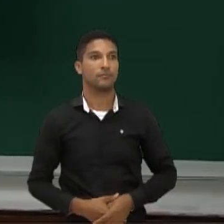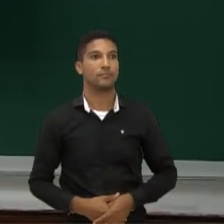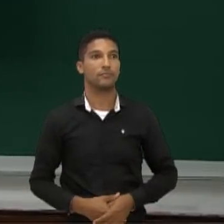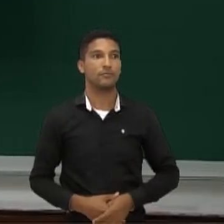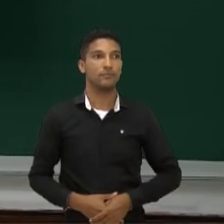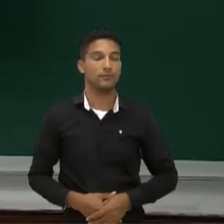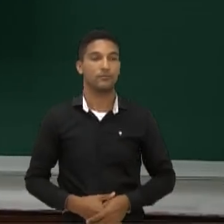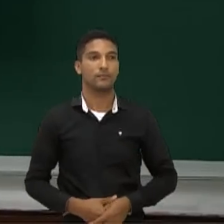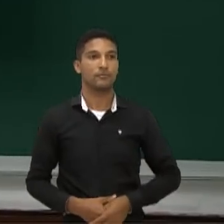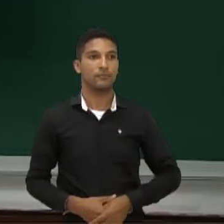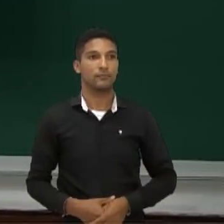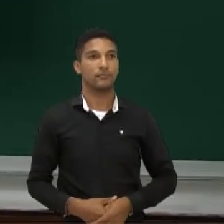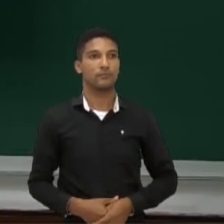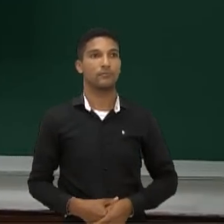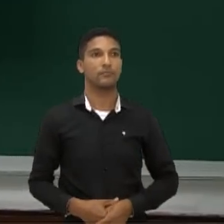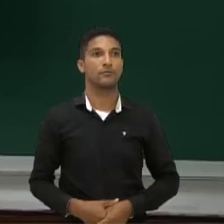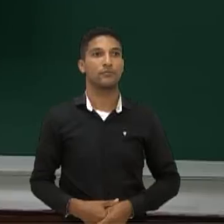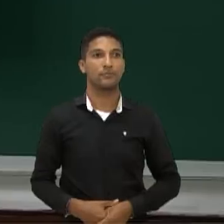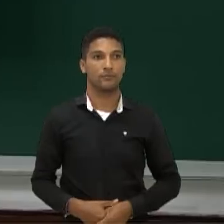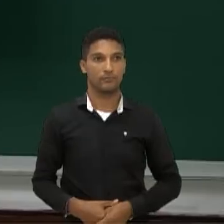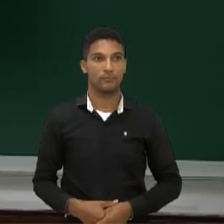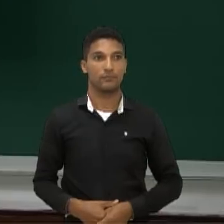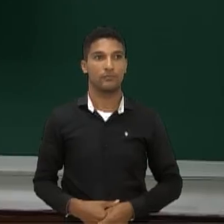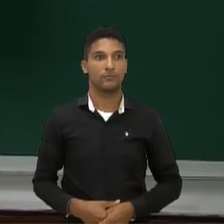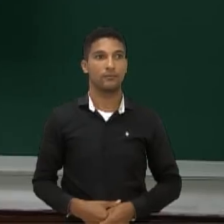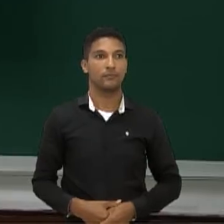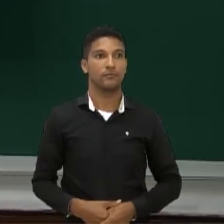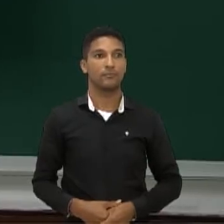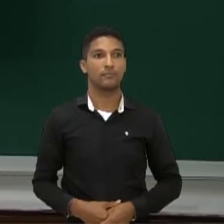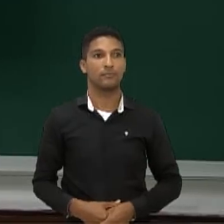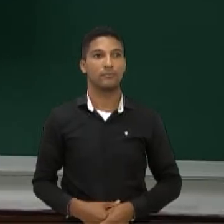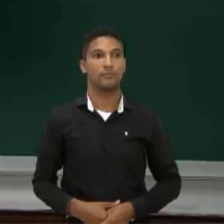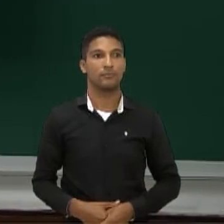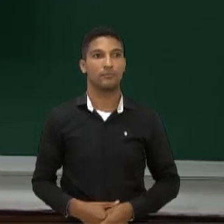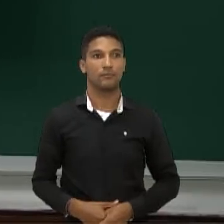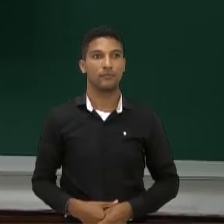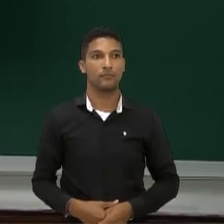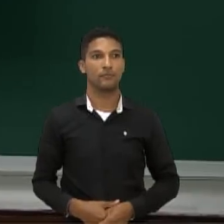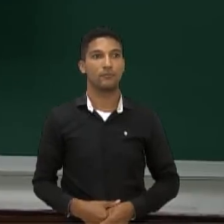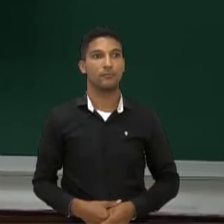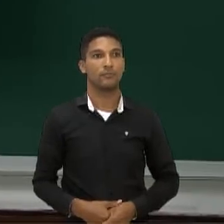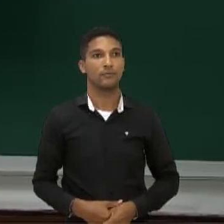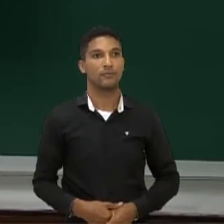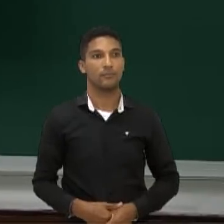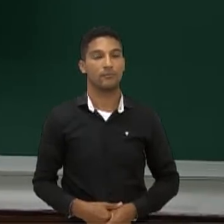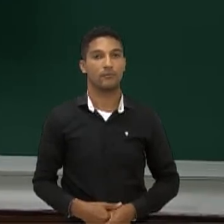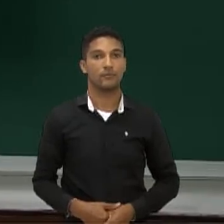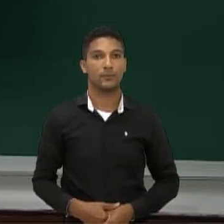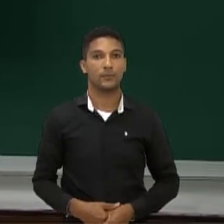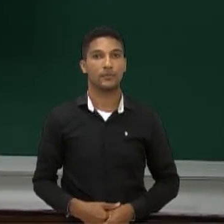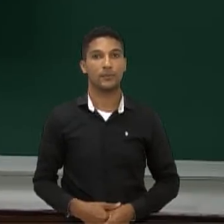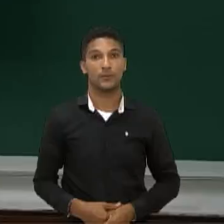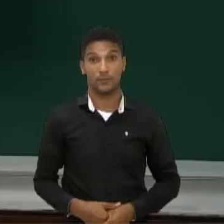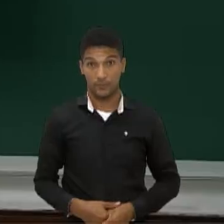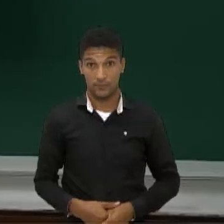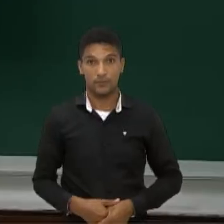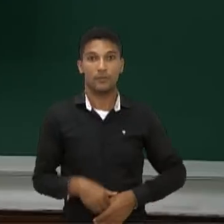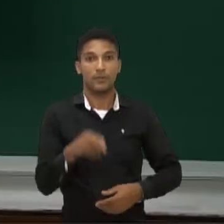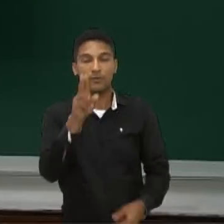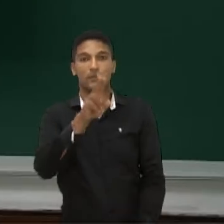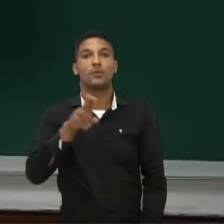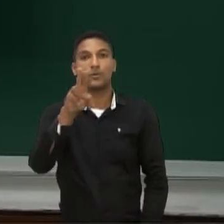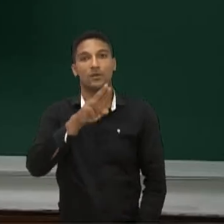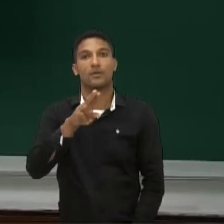quero descobrir cada ladinho, não é verdade? Olha só, cada ladinho. Então, qual que foi a operação que nós realizamos ali no quadro?